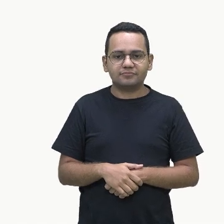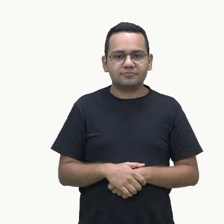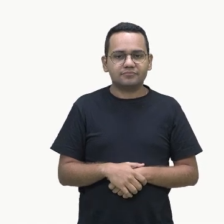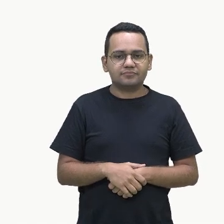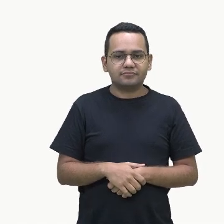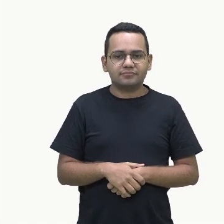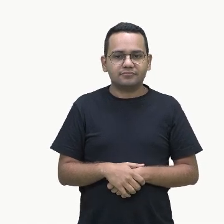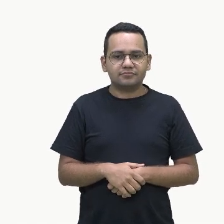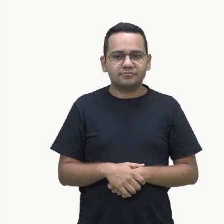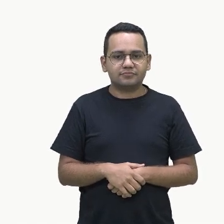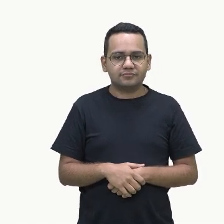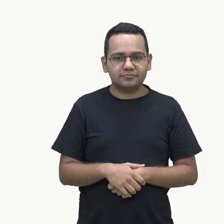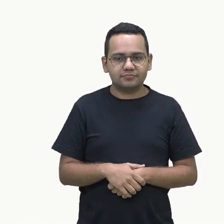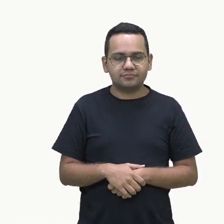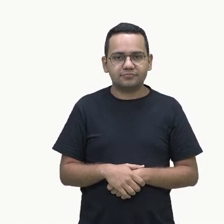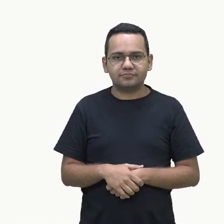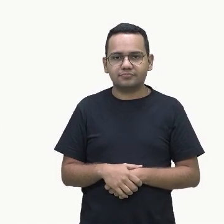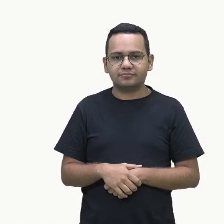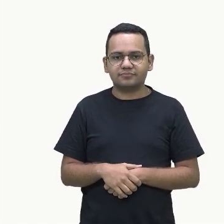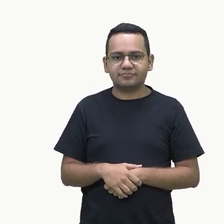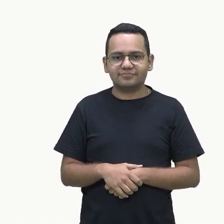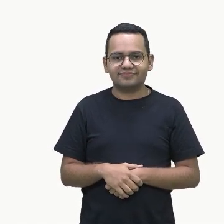ângulo de 90 graus. Tudo bem?